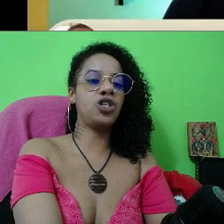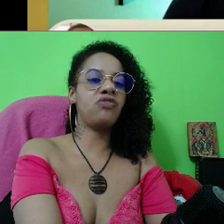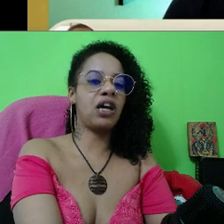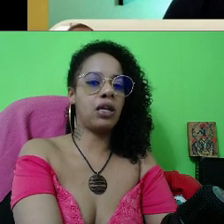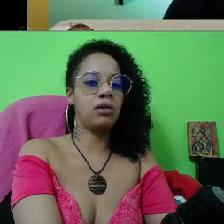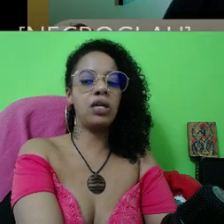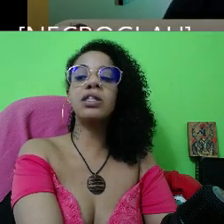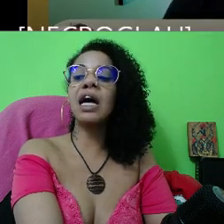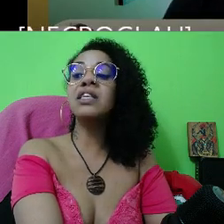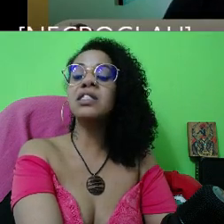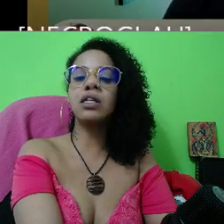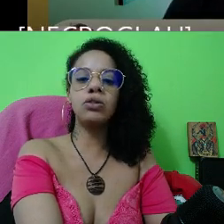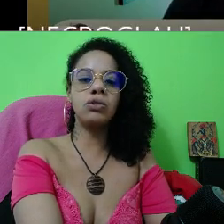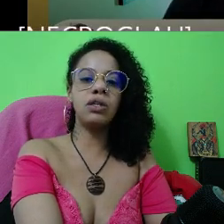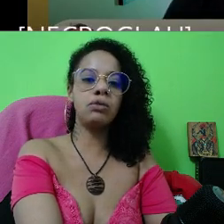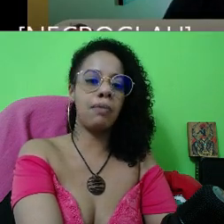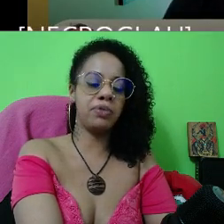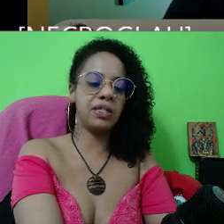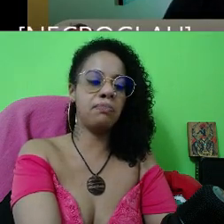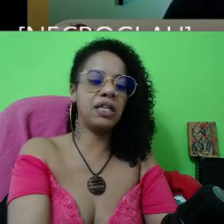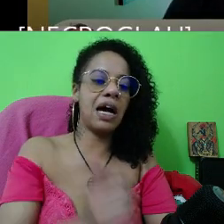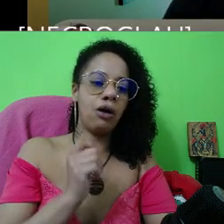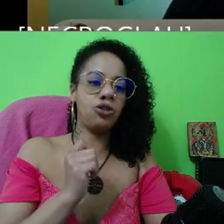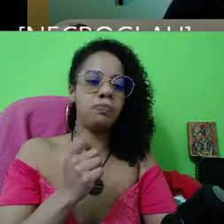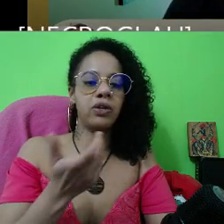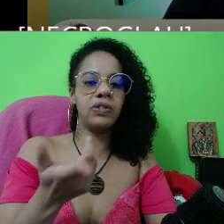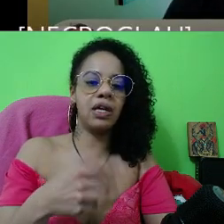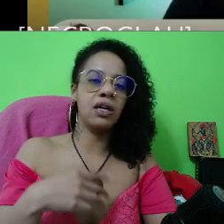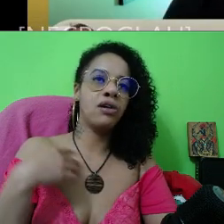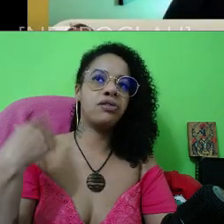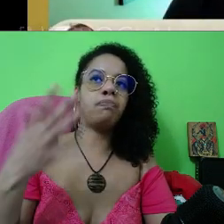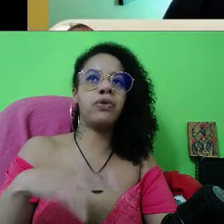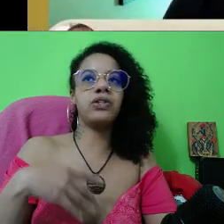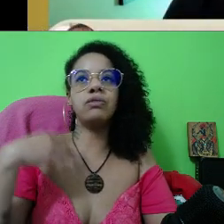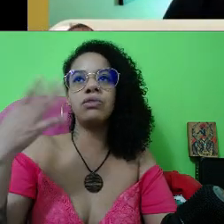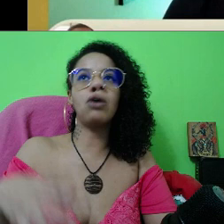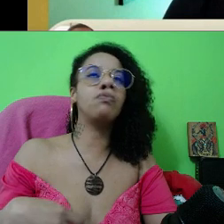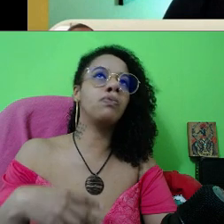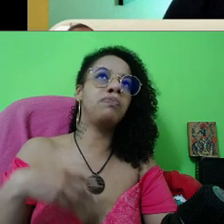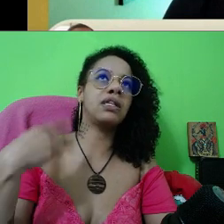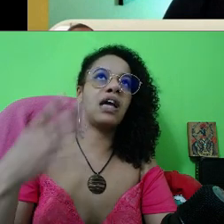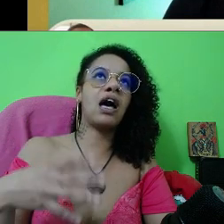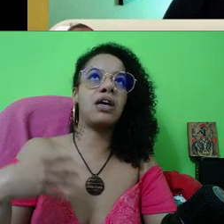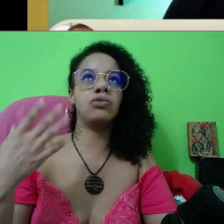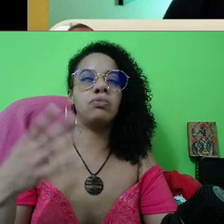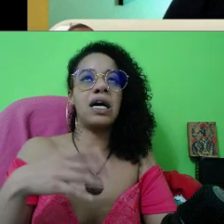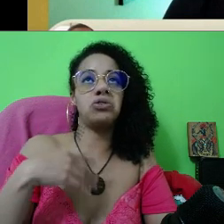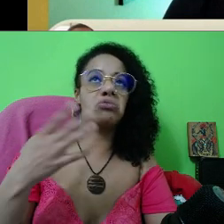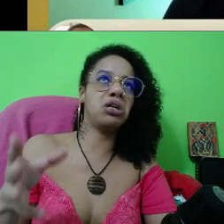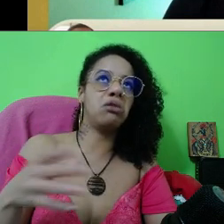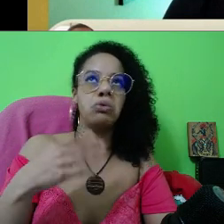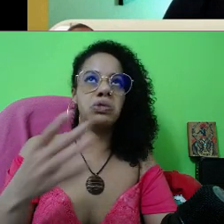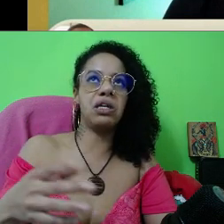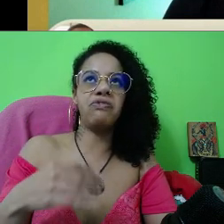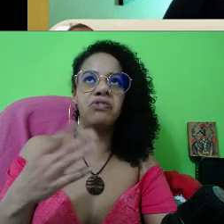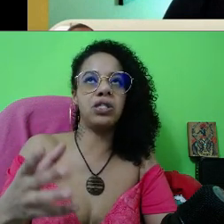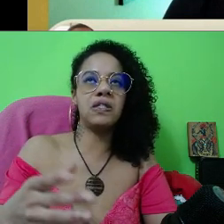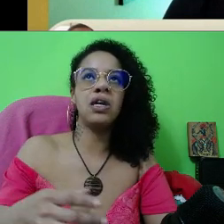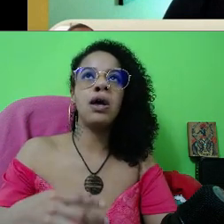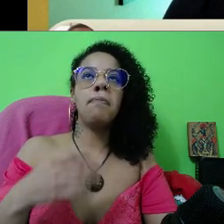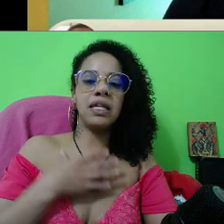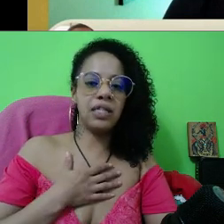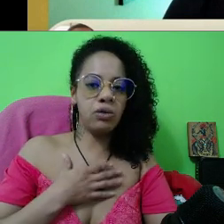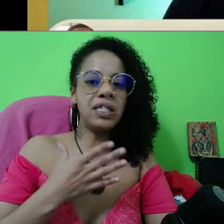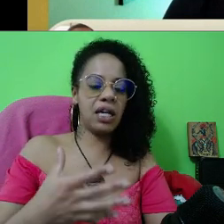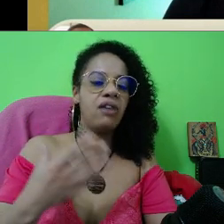sabe o que a gente fala e tá escrito no seu Zap você manda áudio porque eu sei depois não tem como printar e tudo mais ou não ou sim